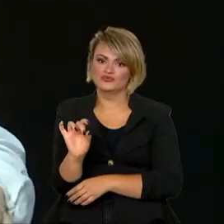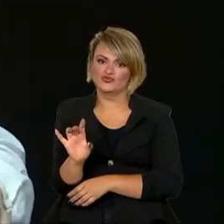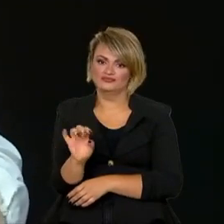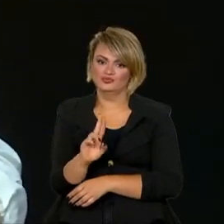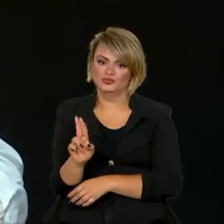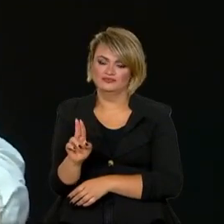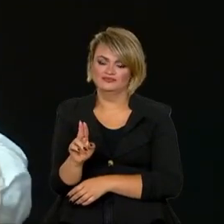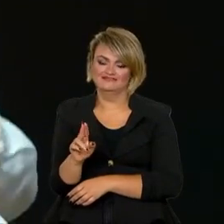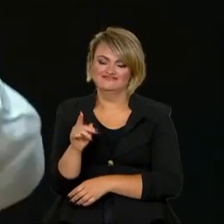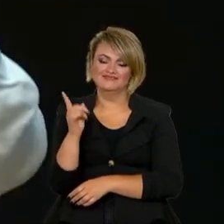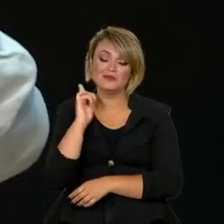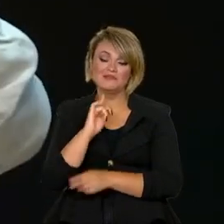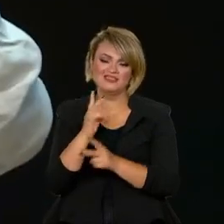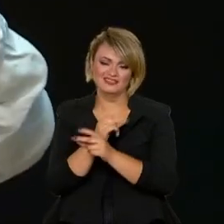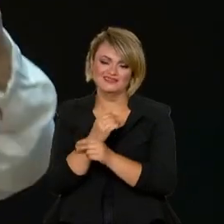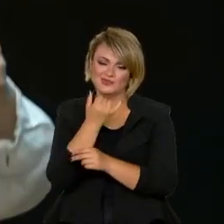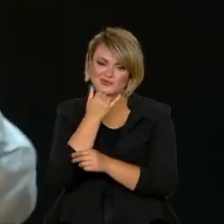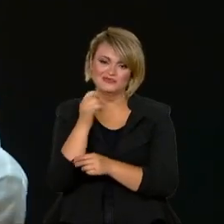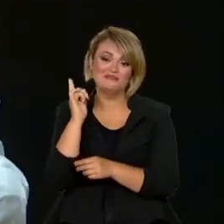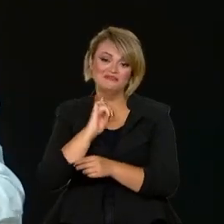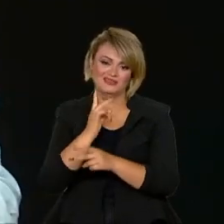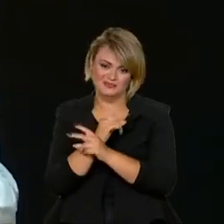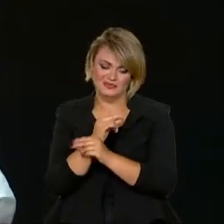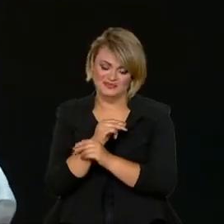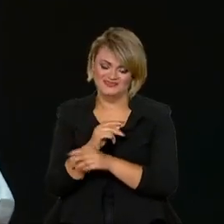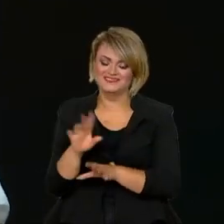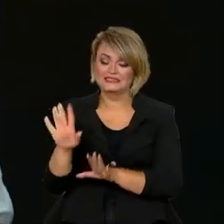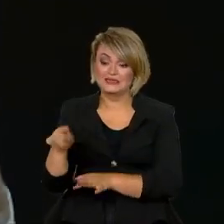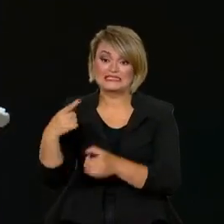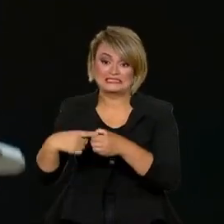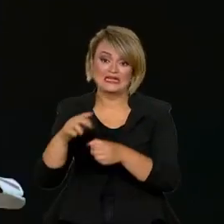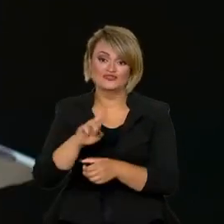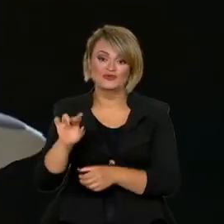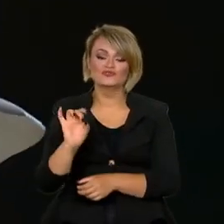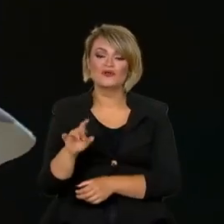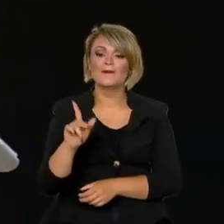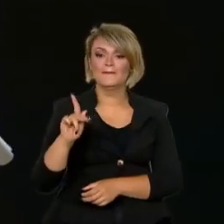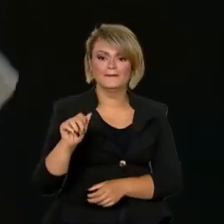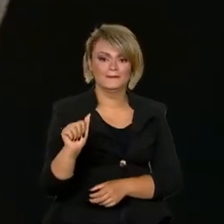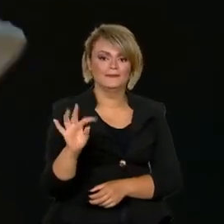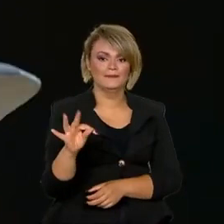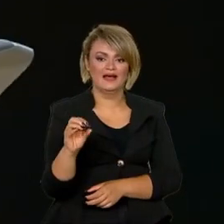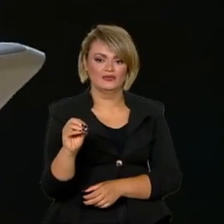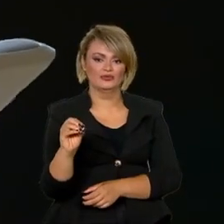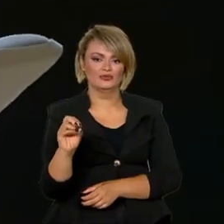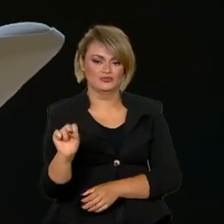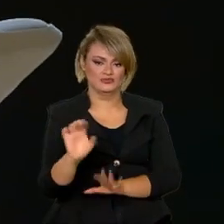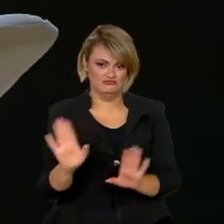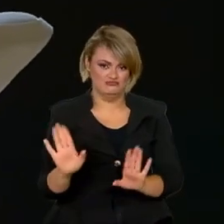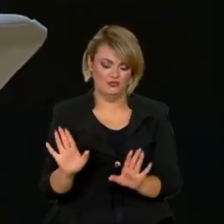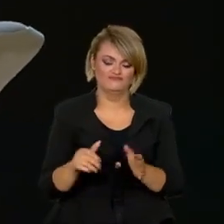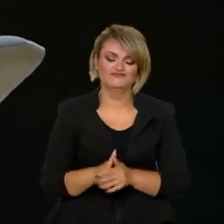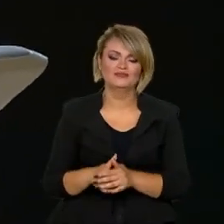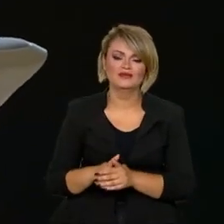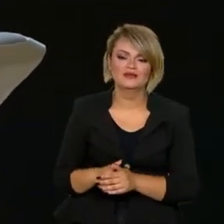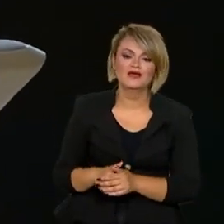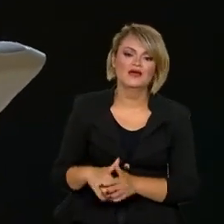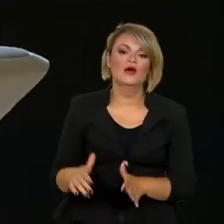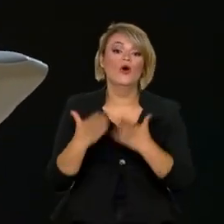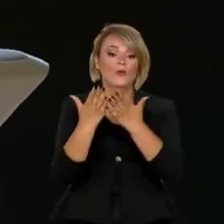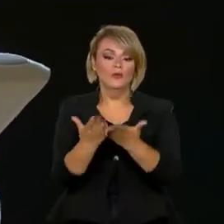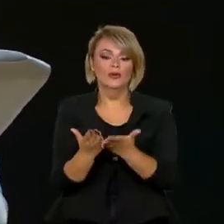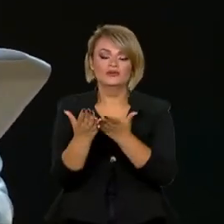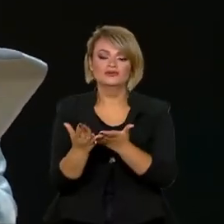eixo de transporte eficiente e sustentável, nós temos a continuidade no Porto de Cabedelo